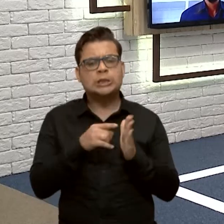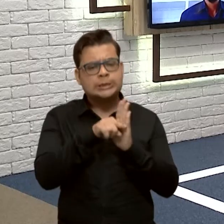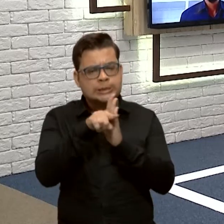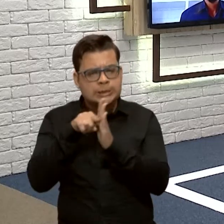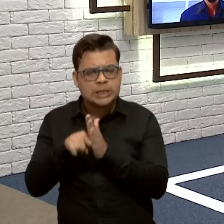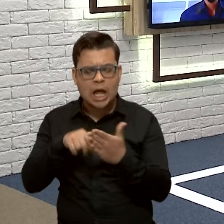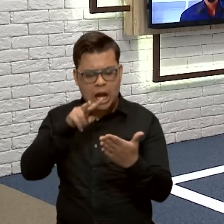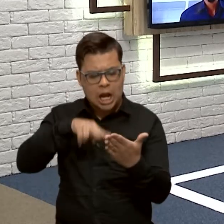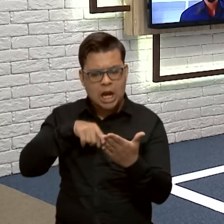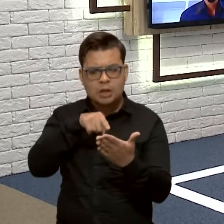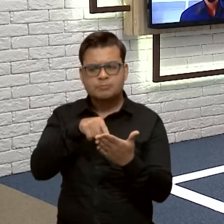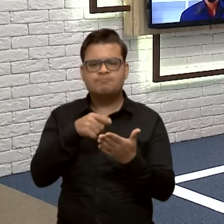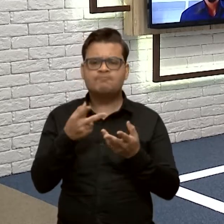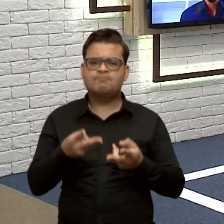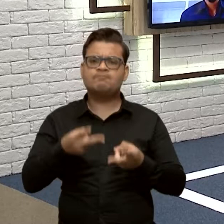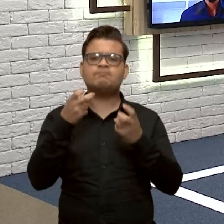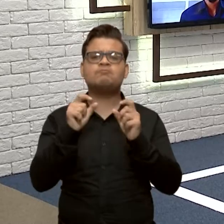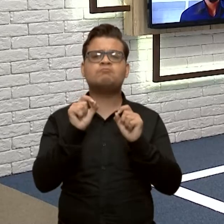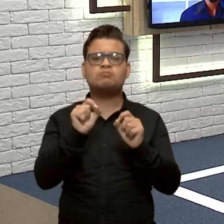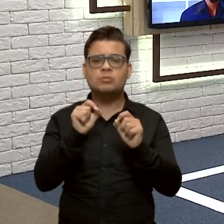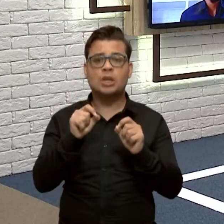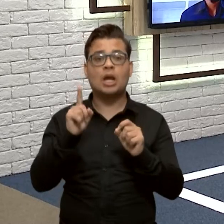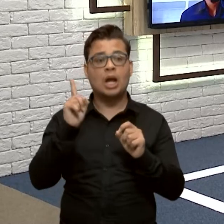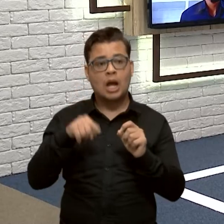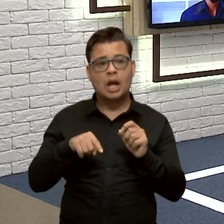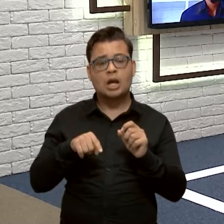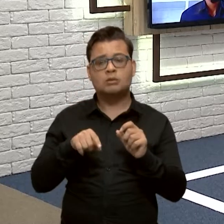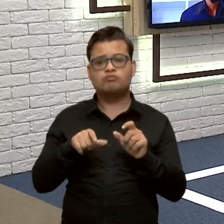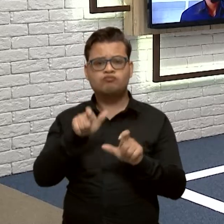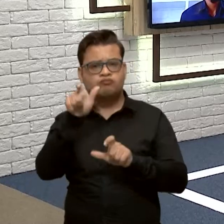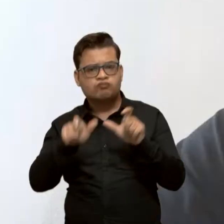é um limitador para consumidores